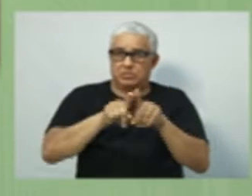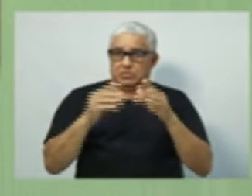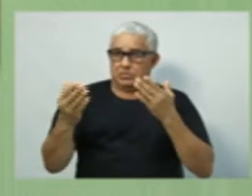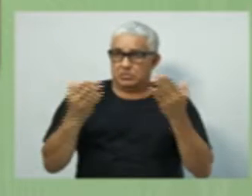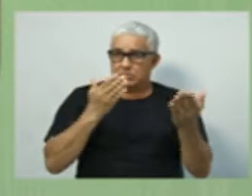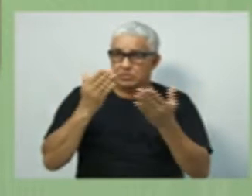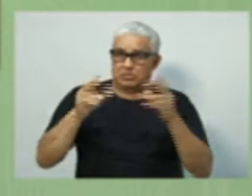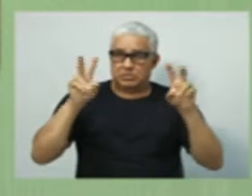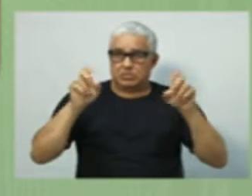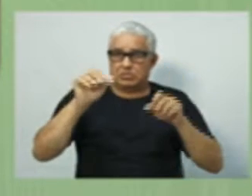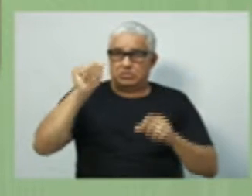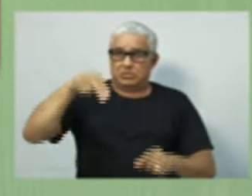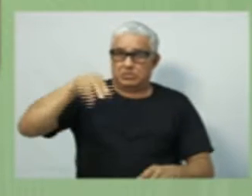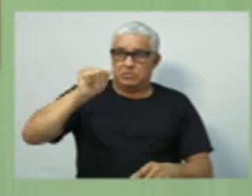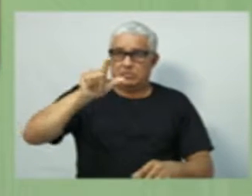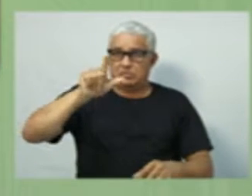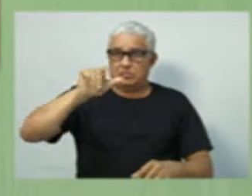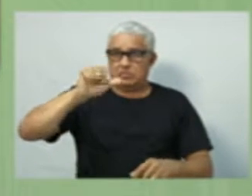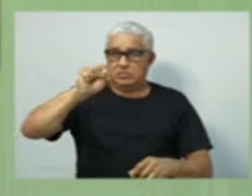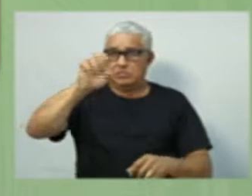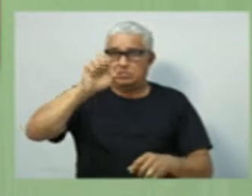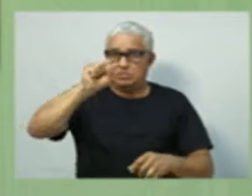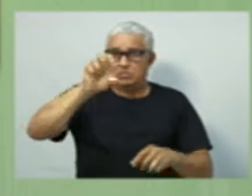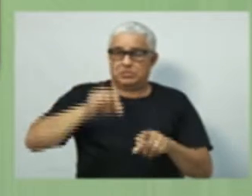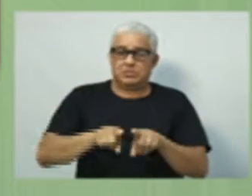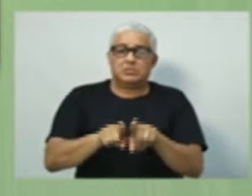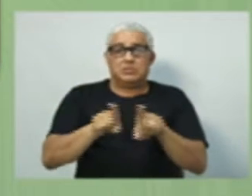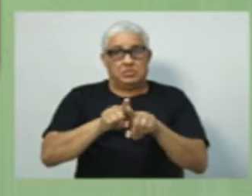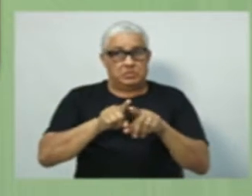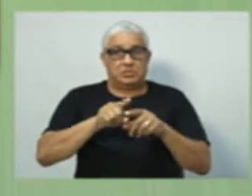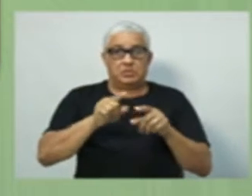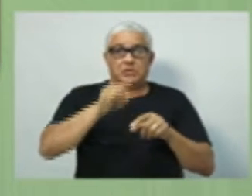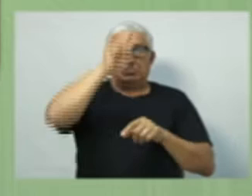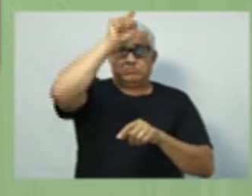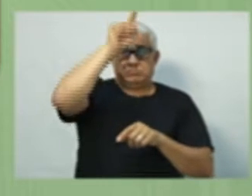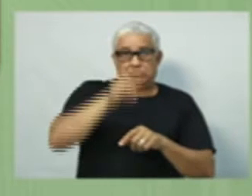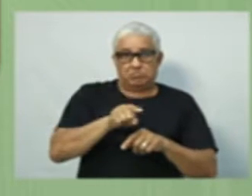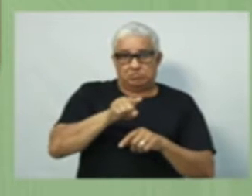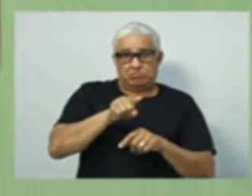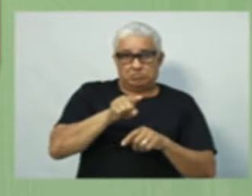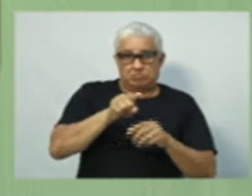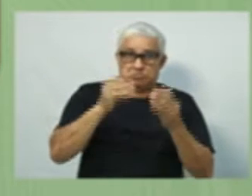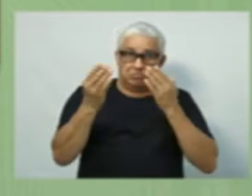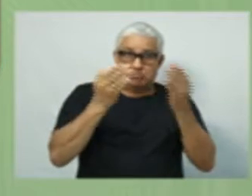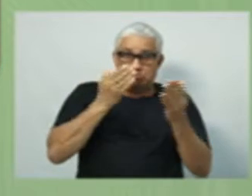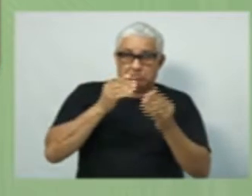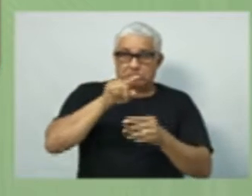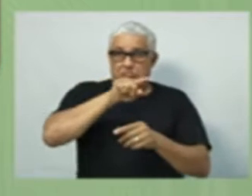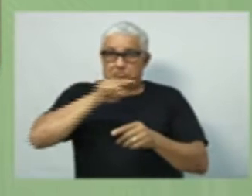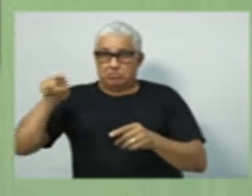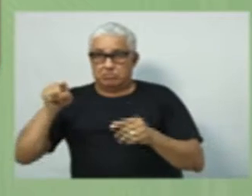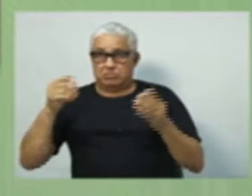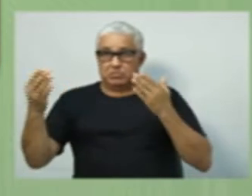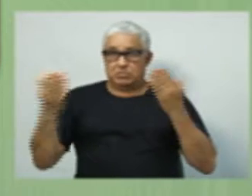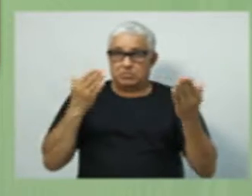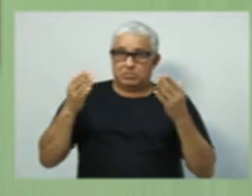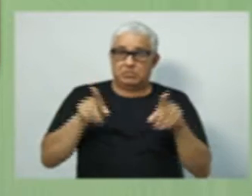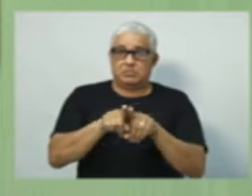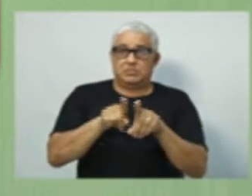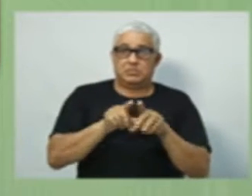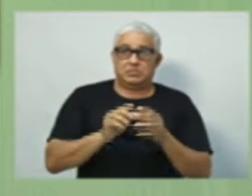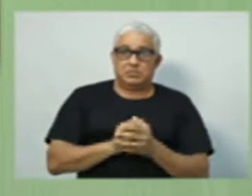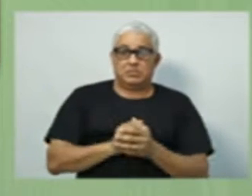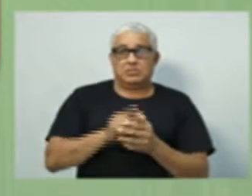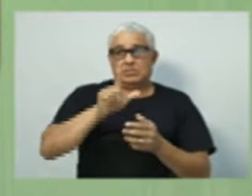contábeis já dentro da nasa vão fazer análises vertical analisou horizontal a gente vai verificar o